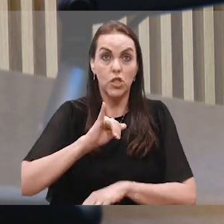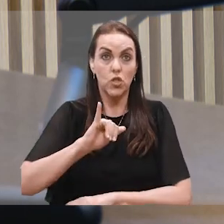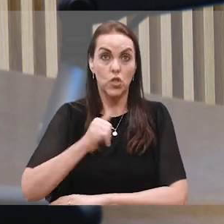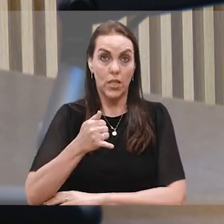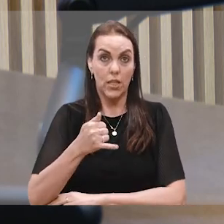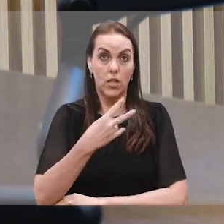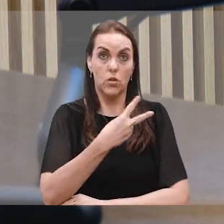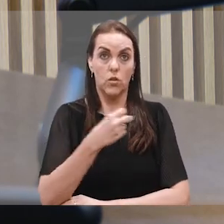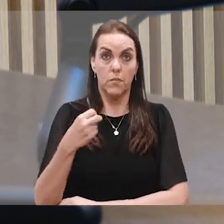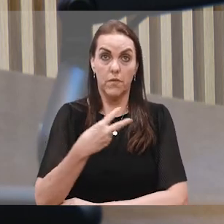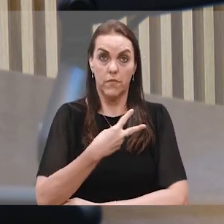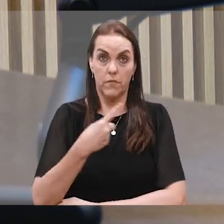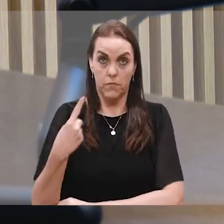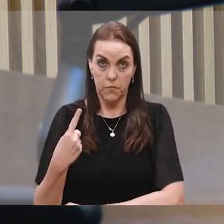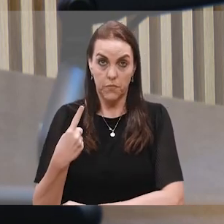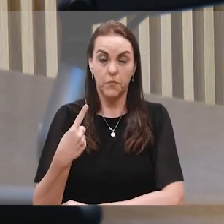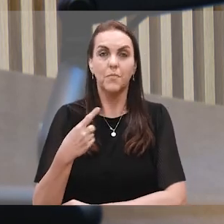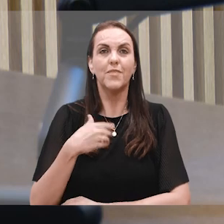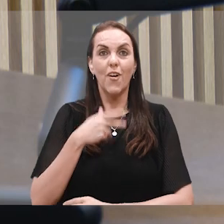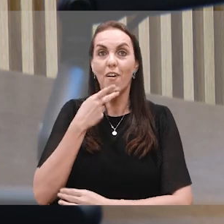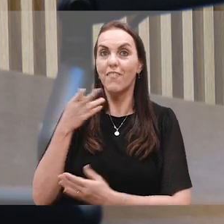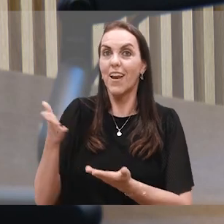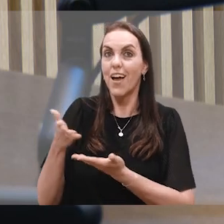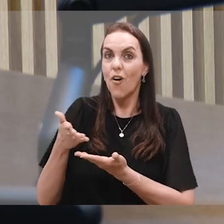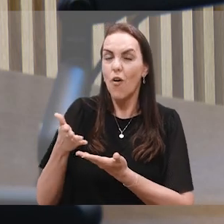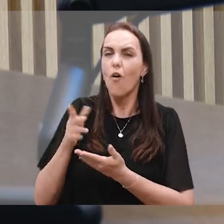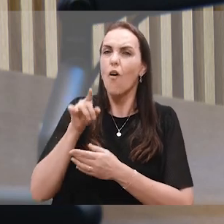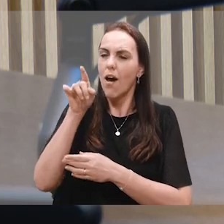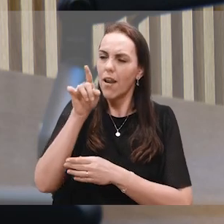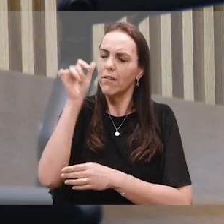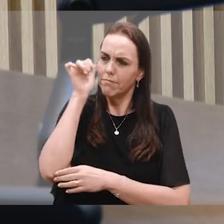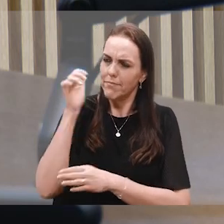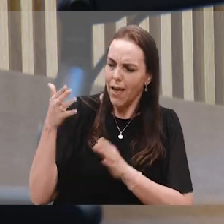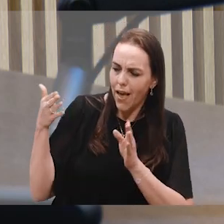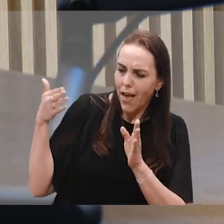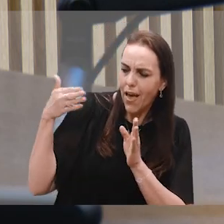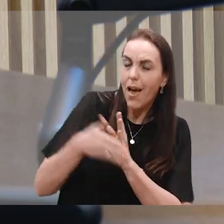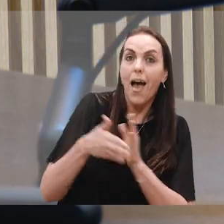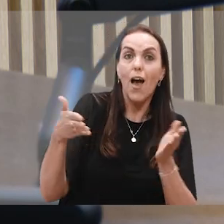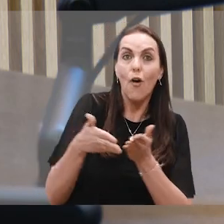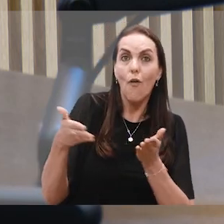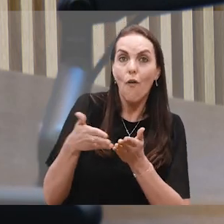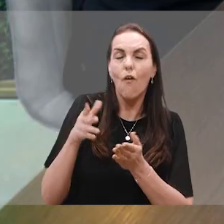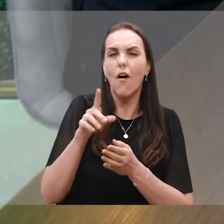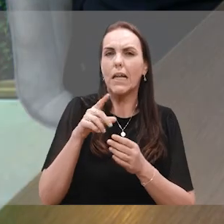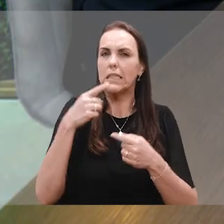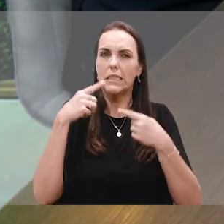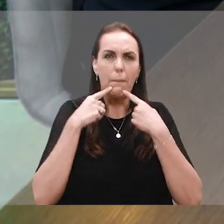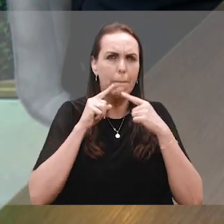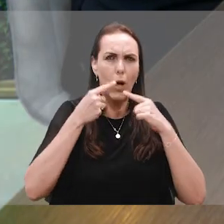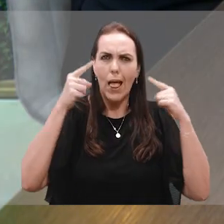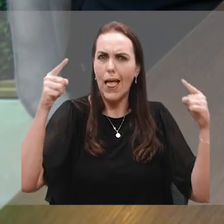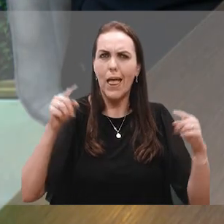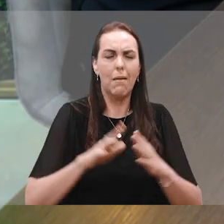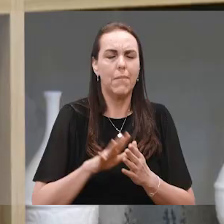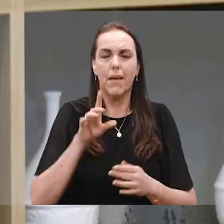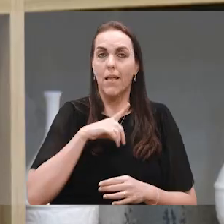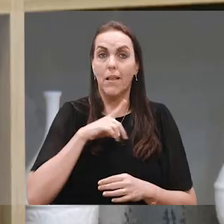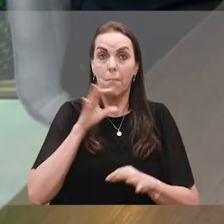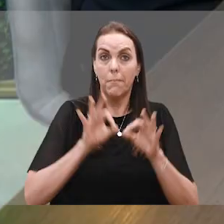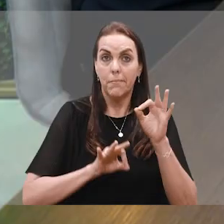foi ainda em janeiro de 2021. Eu ia falar disso, a senhora entrou numa situação muito polêmica para votar